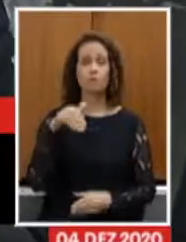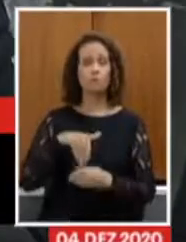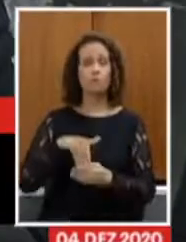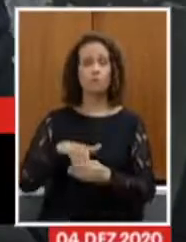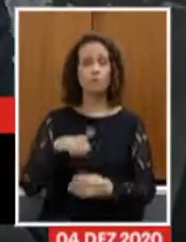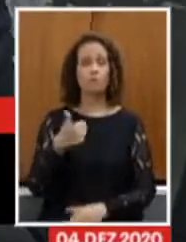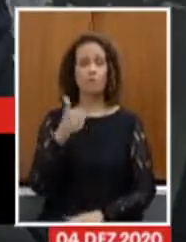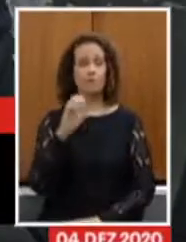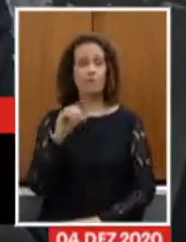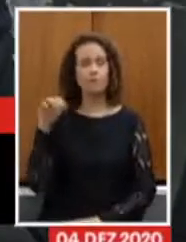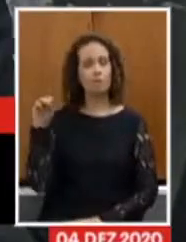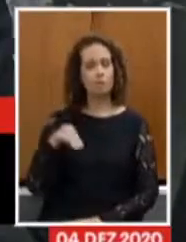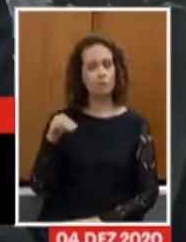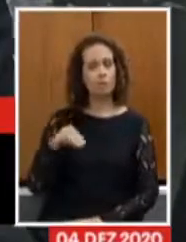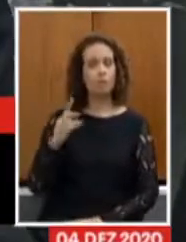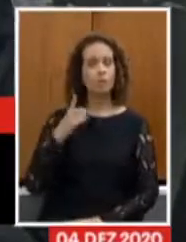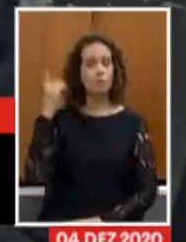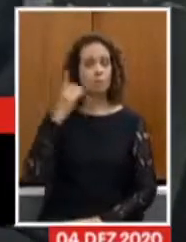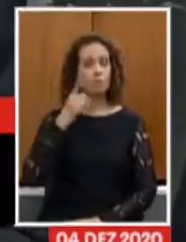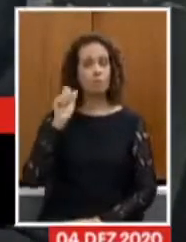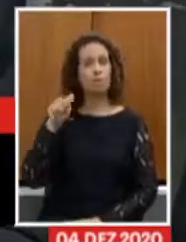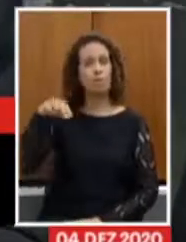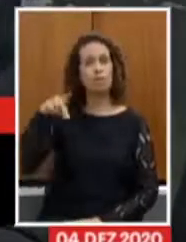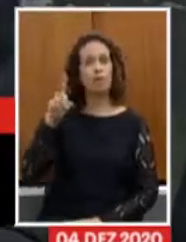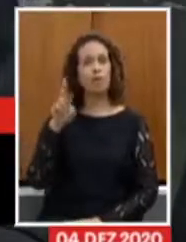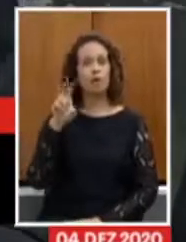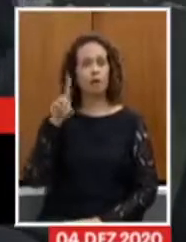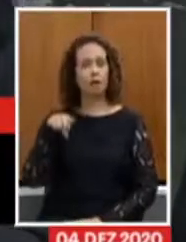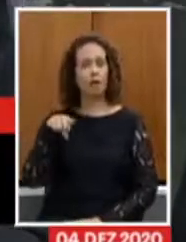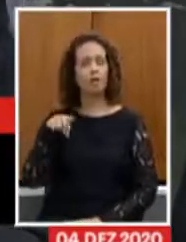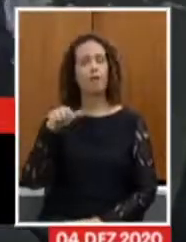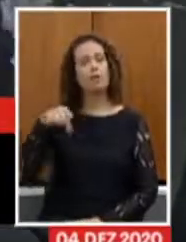10 minutos, deputado André Quintão.